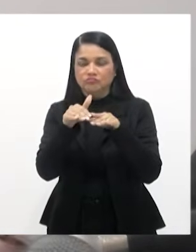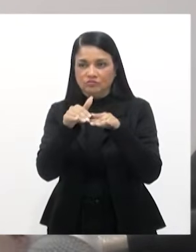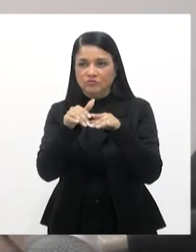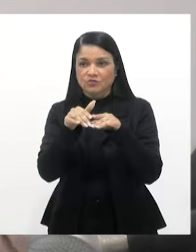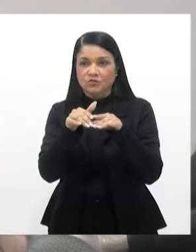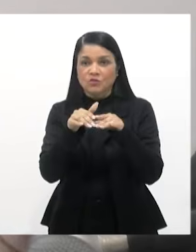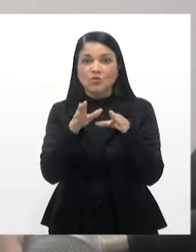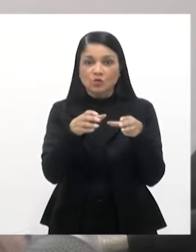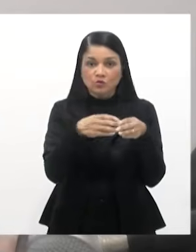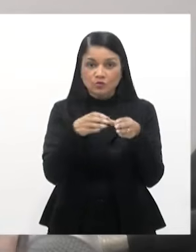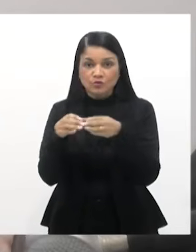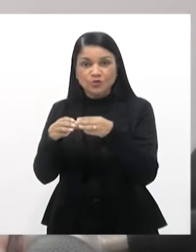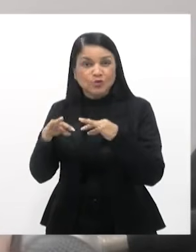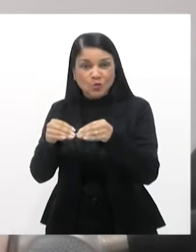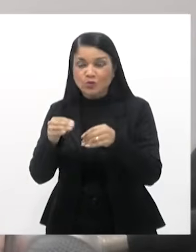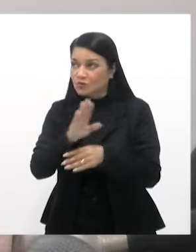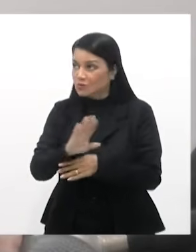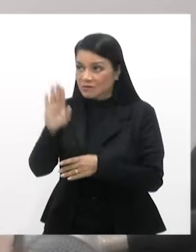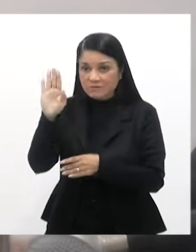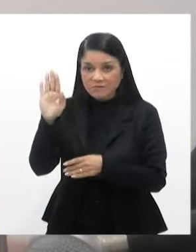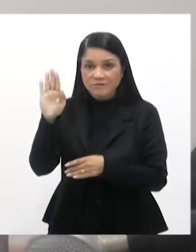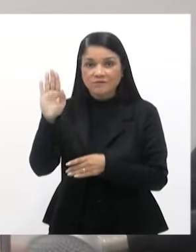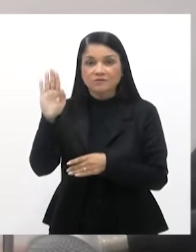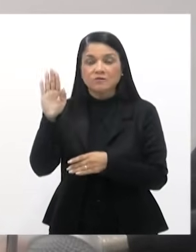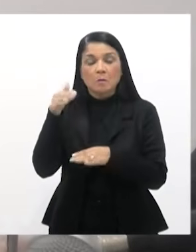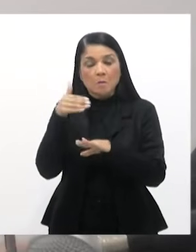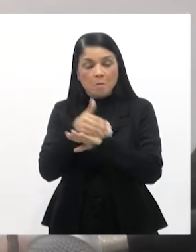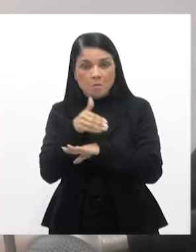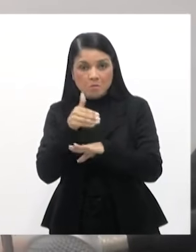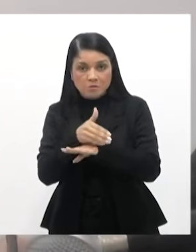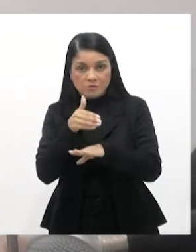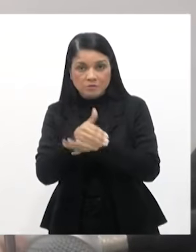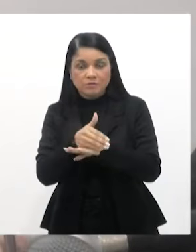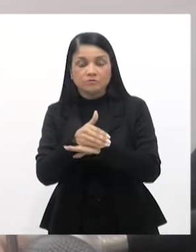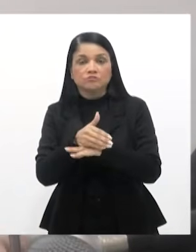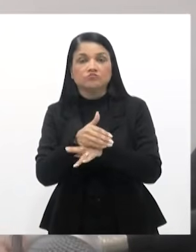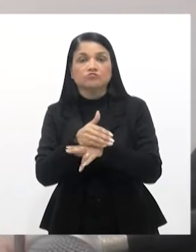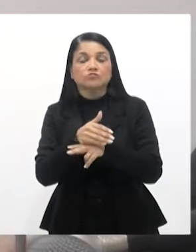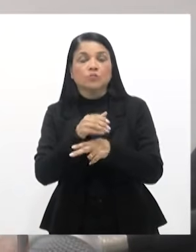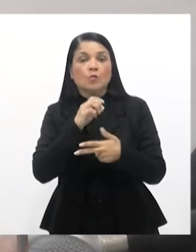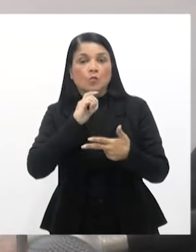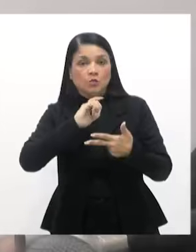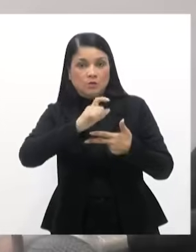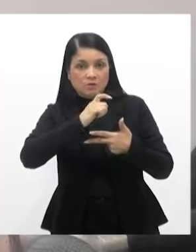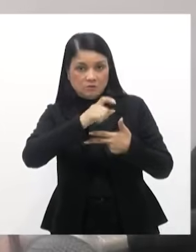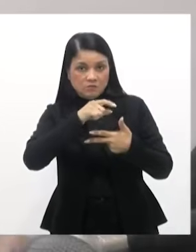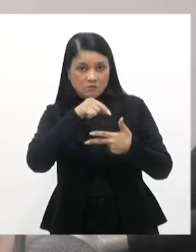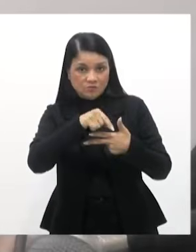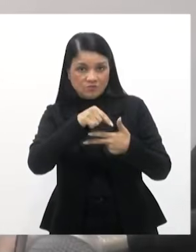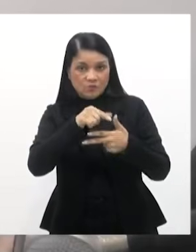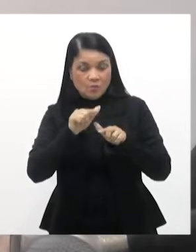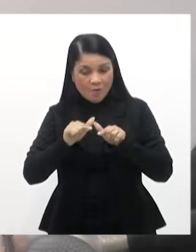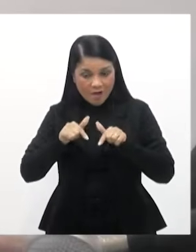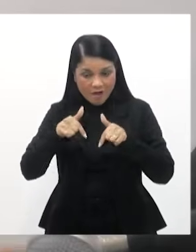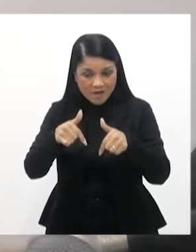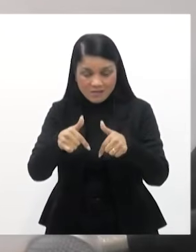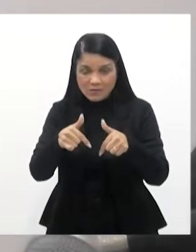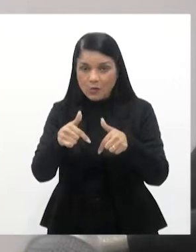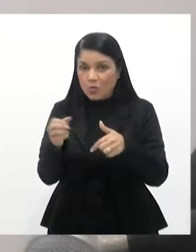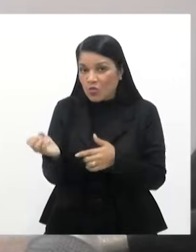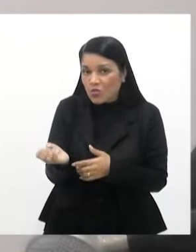que todos os candidatos, sejam eles participantes do Poder Executivo, dentro de uma ação absolutamente